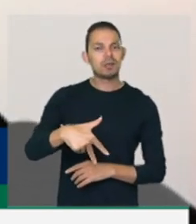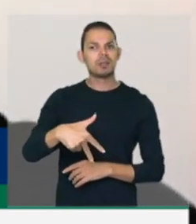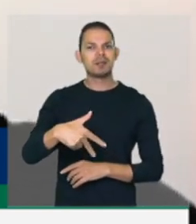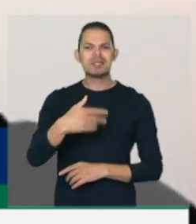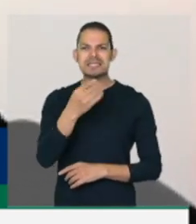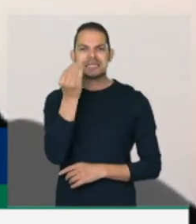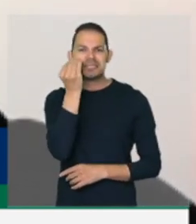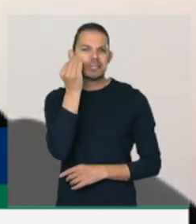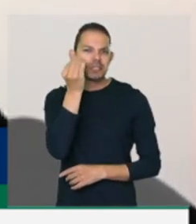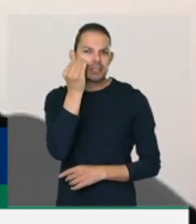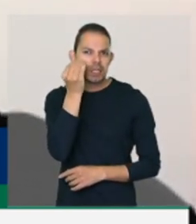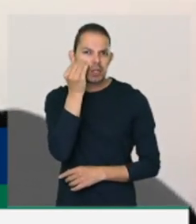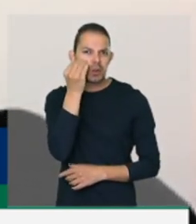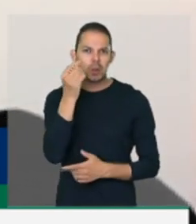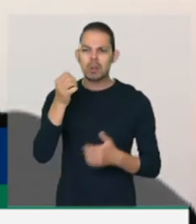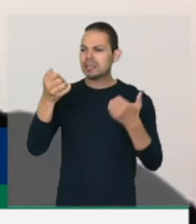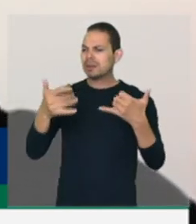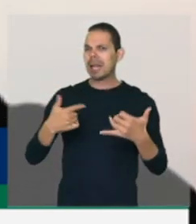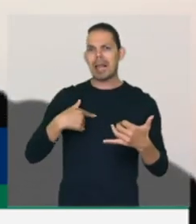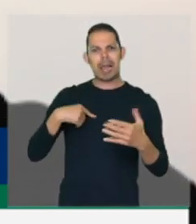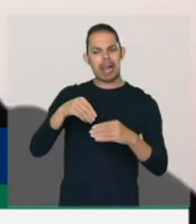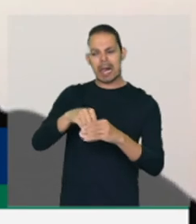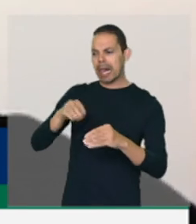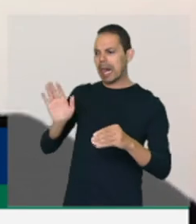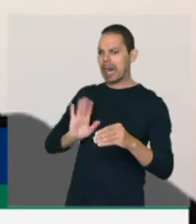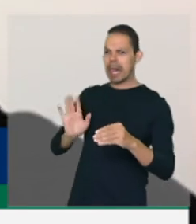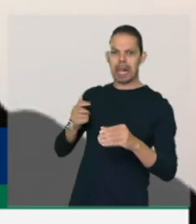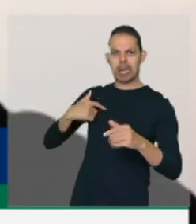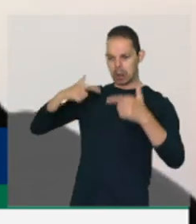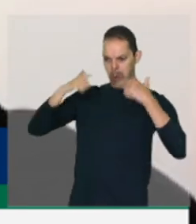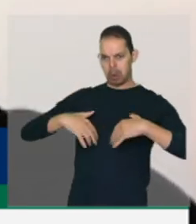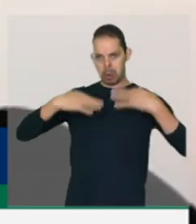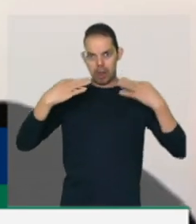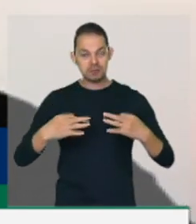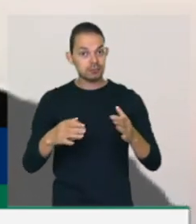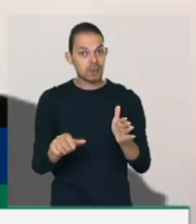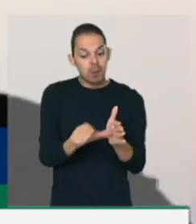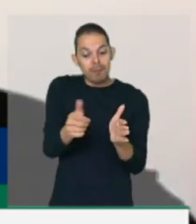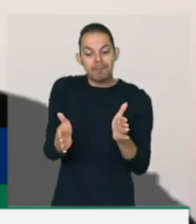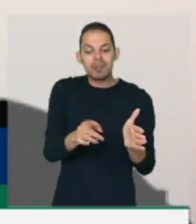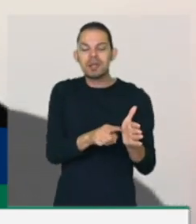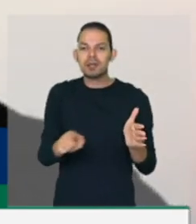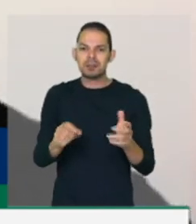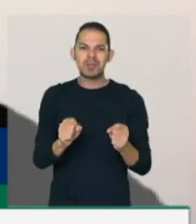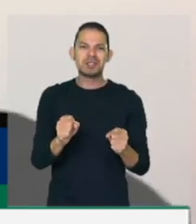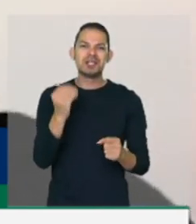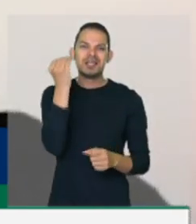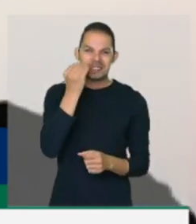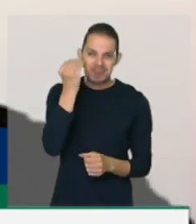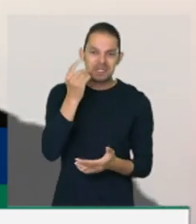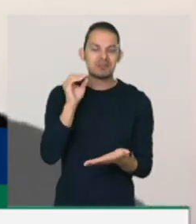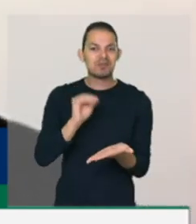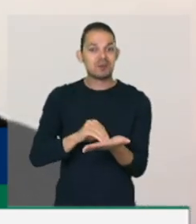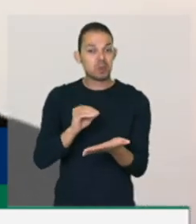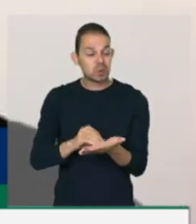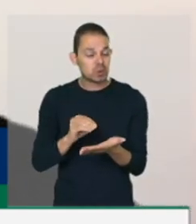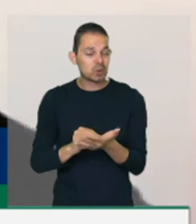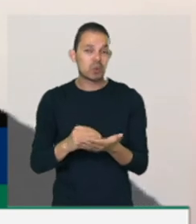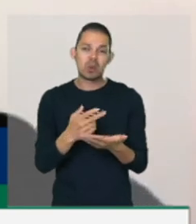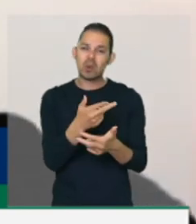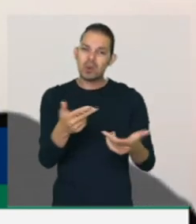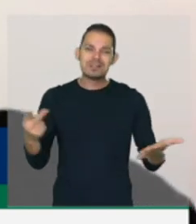tentando justificar a fala no meu primeiro mandato, evidentemente, por uma talvez inexperiência sobre o que está acontecendo